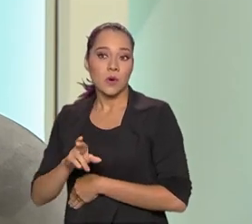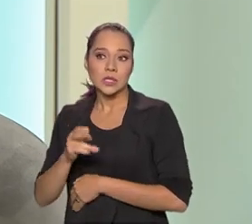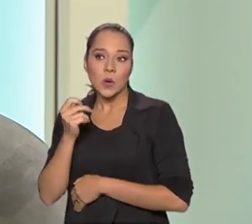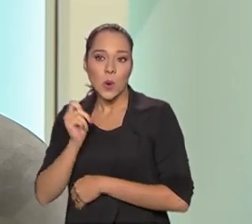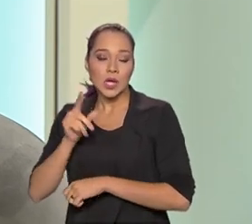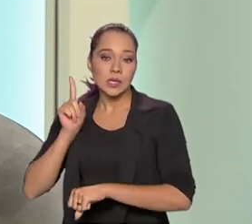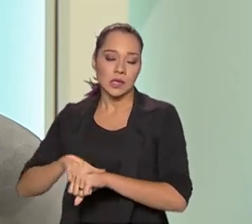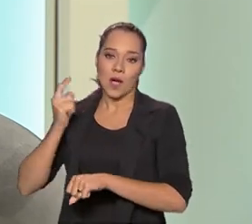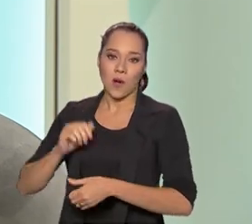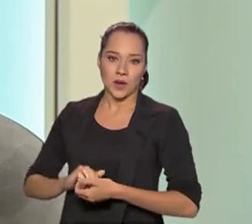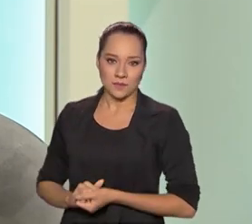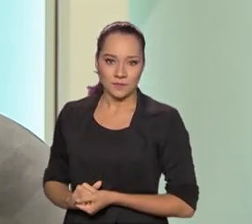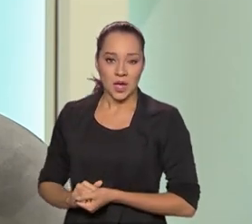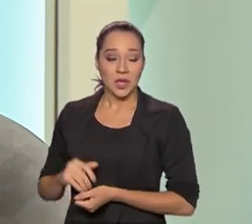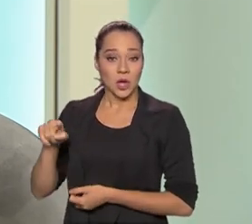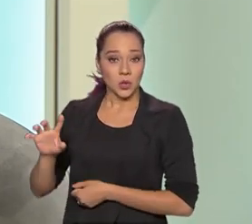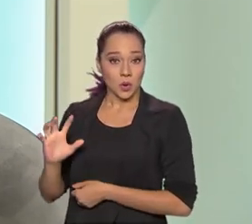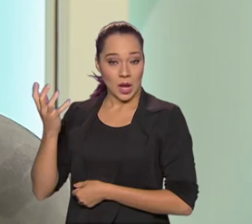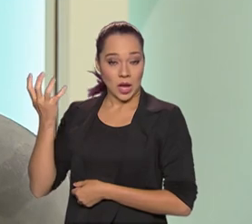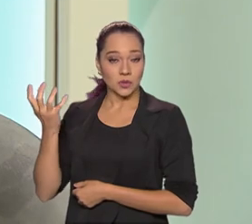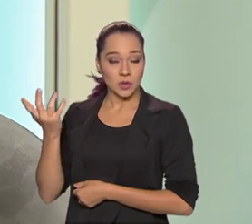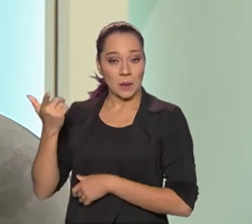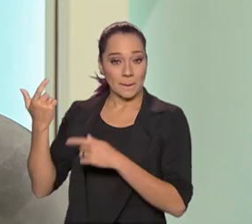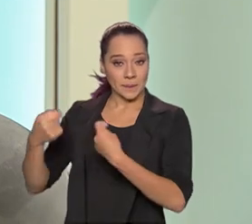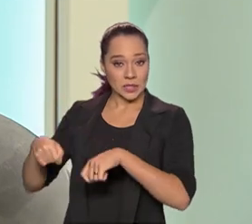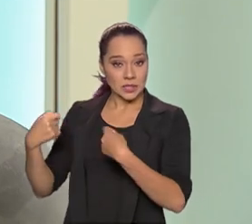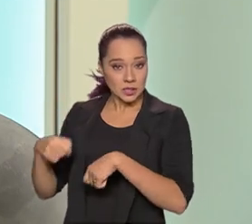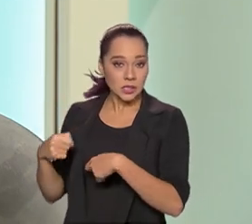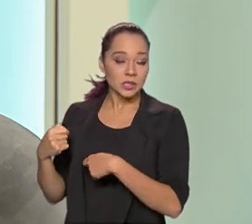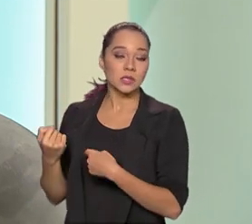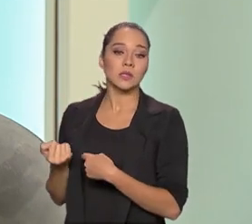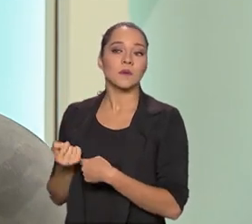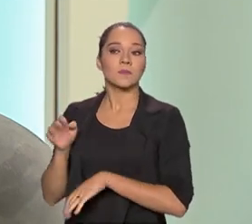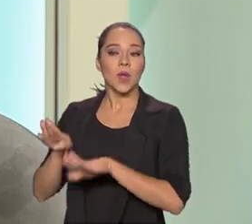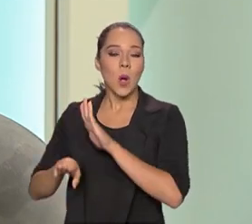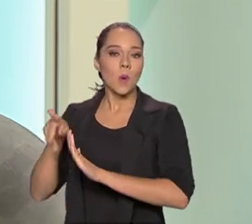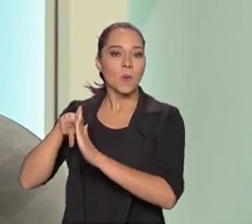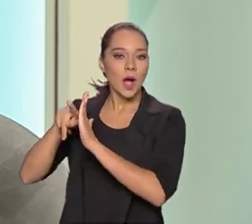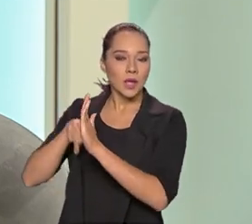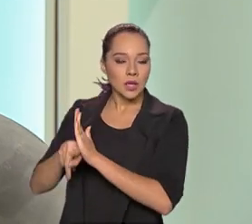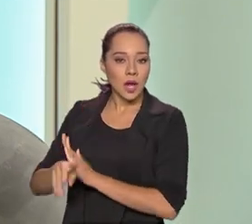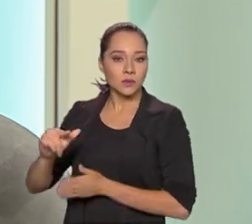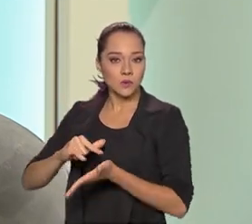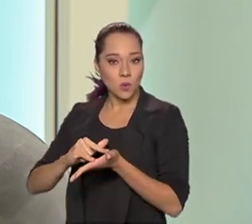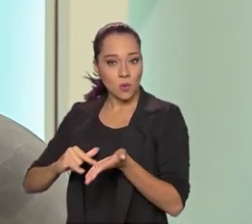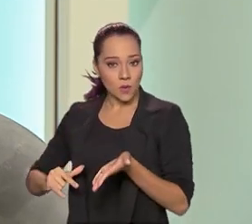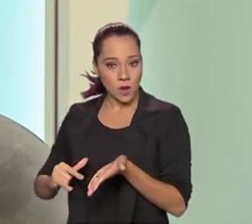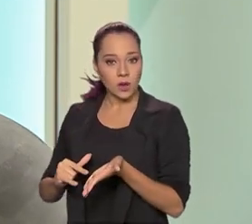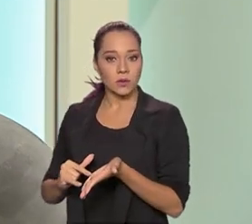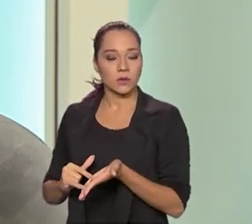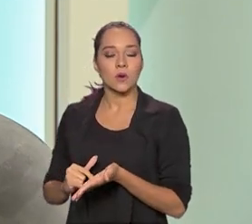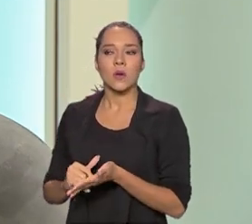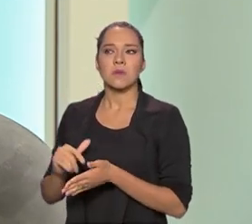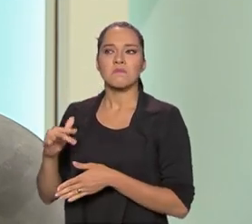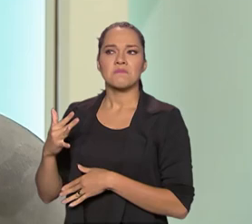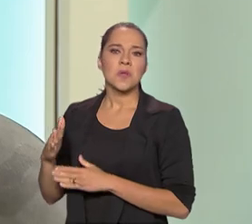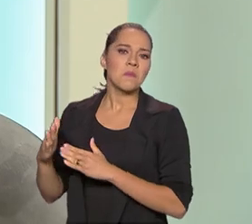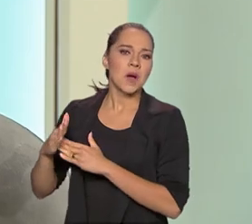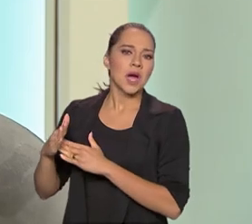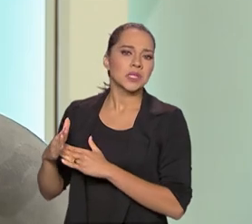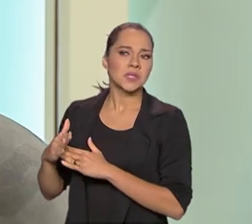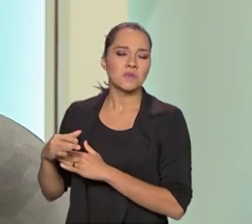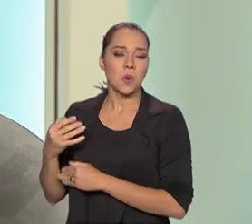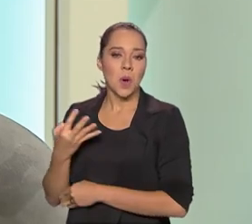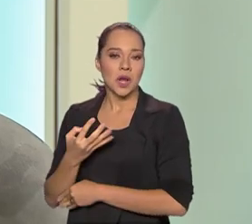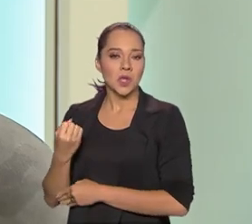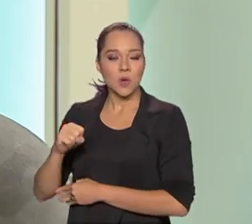que imediata. Naqueles casos em que é necessária alguma análise documental, No máximo, até